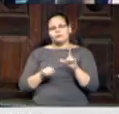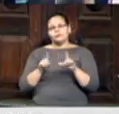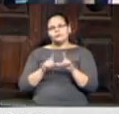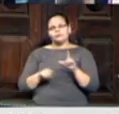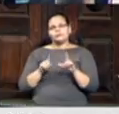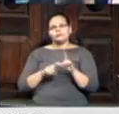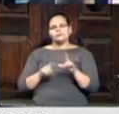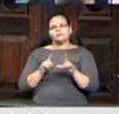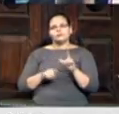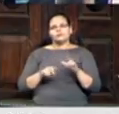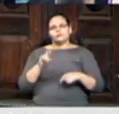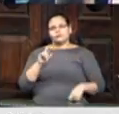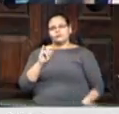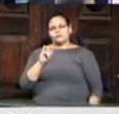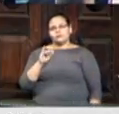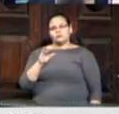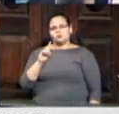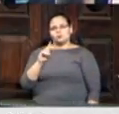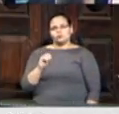Letras, Ricardo Albim.